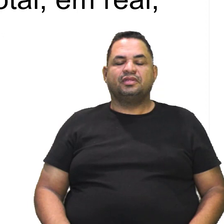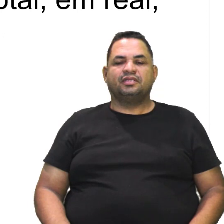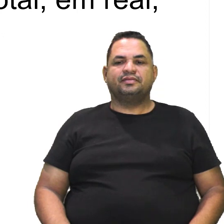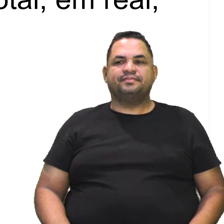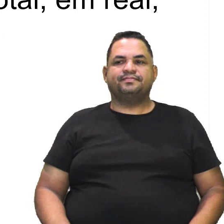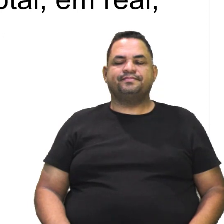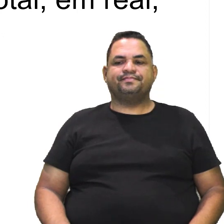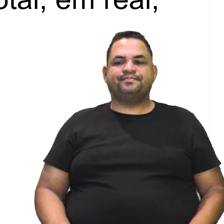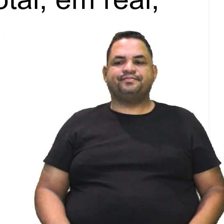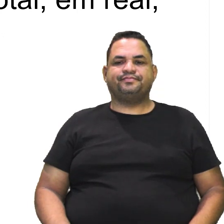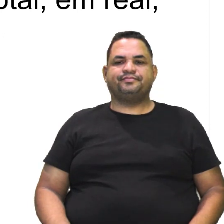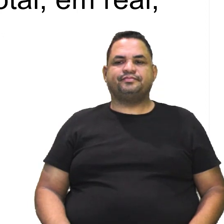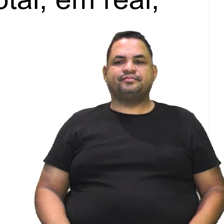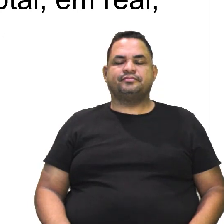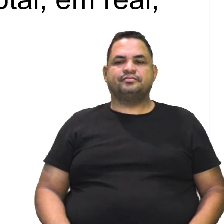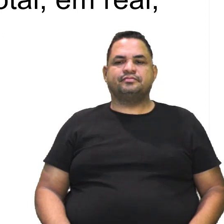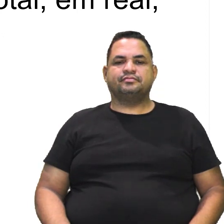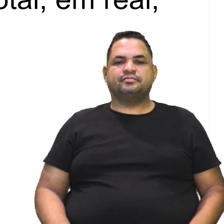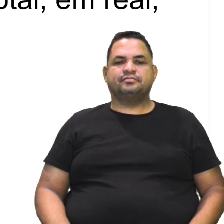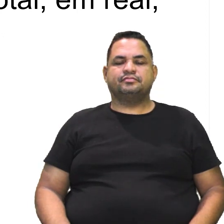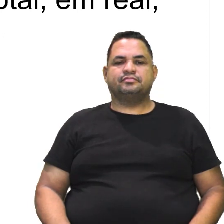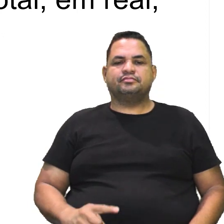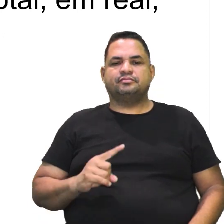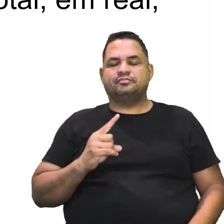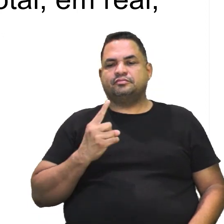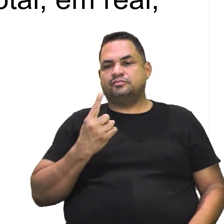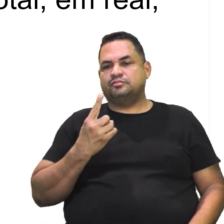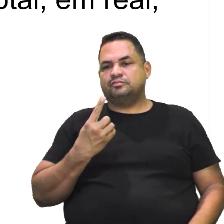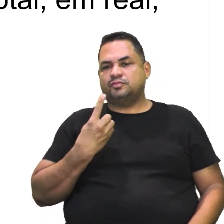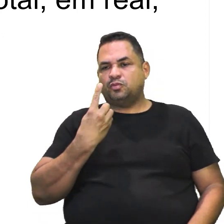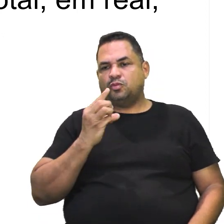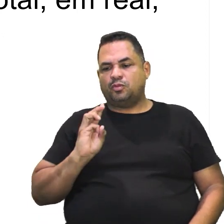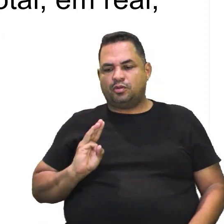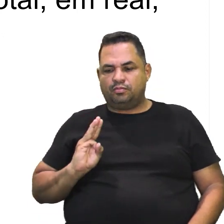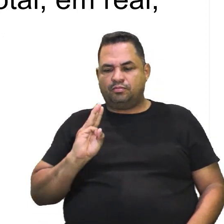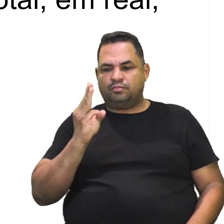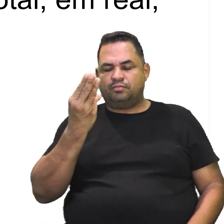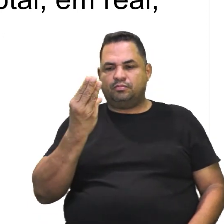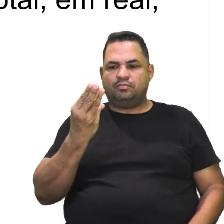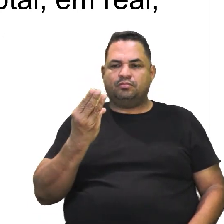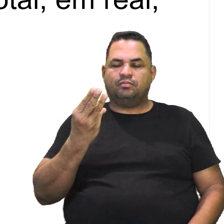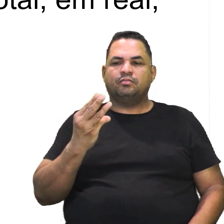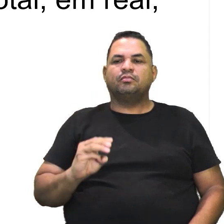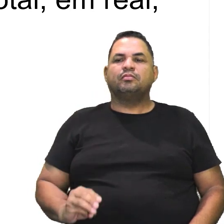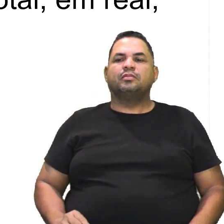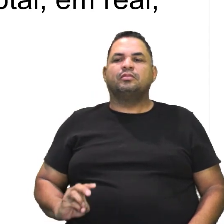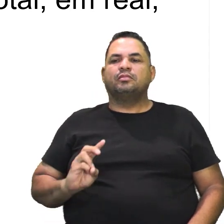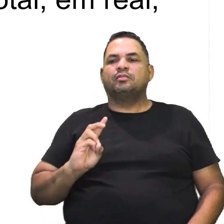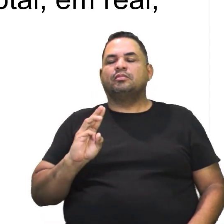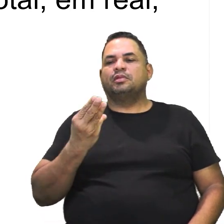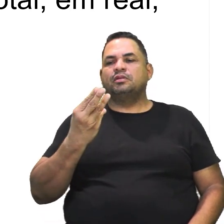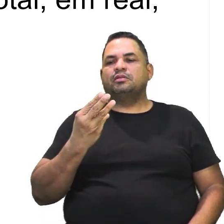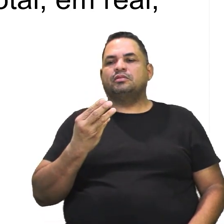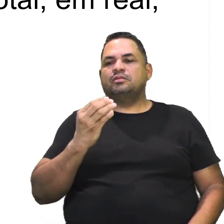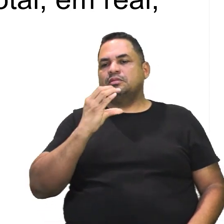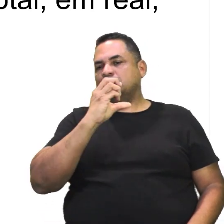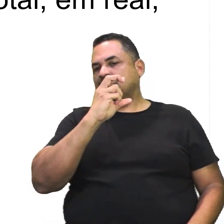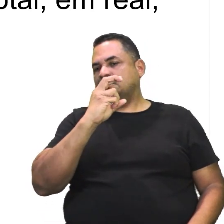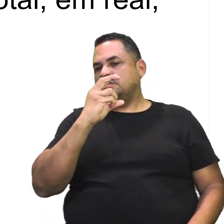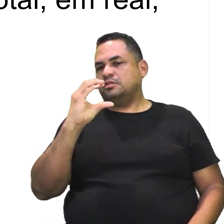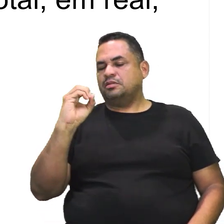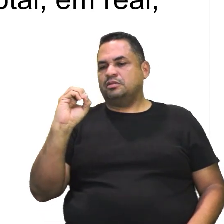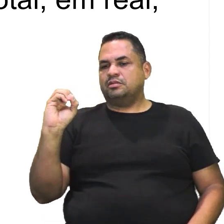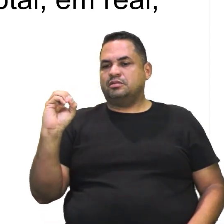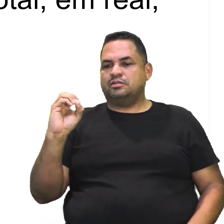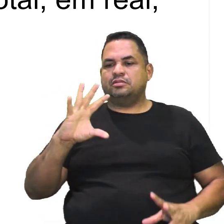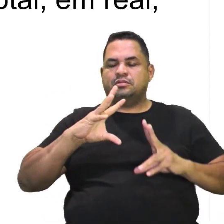50, 5 vezes 3, 15, vai dar 1 milhão e 500. 1 milhão e 500, né? Isso. 1 milhão e 500. Agora sim, esse aí é o